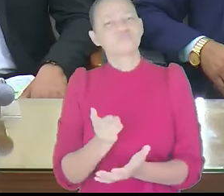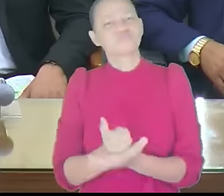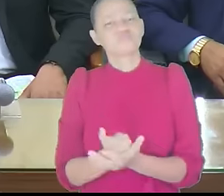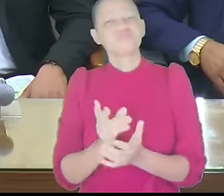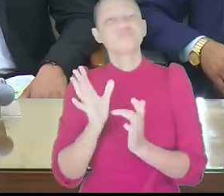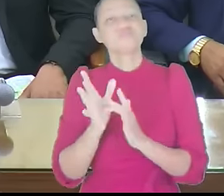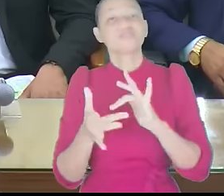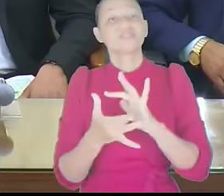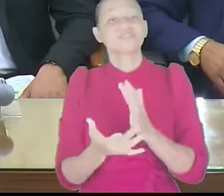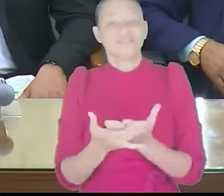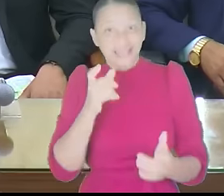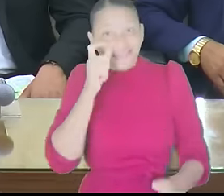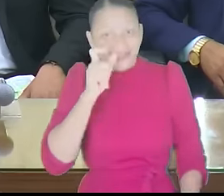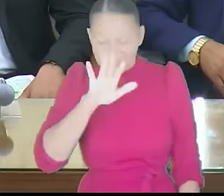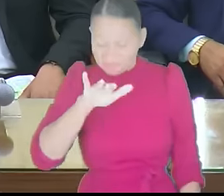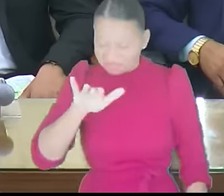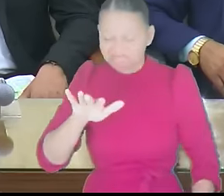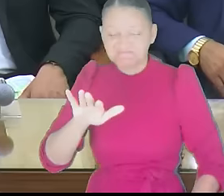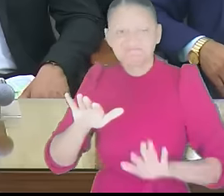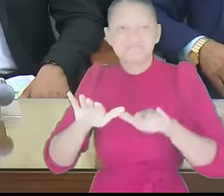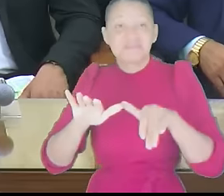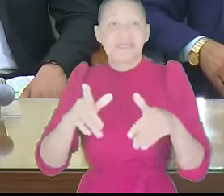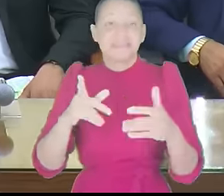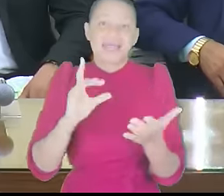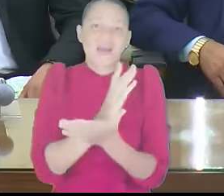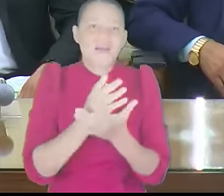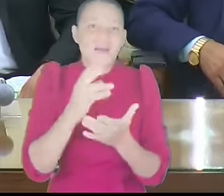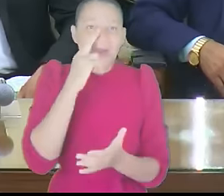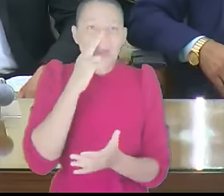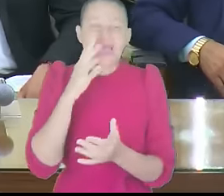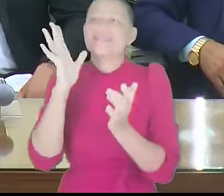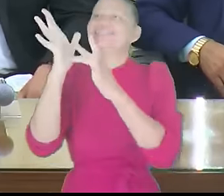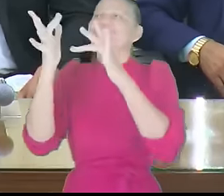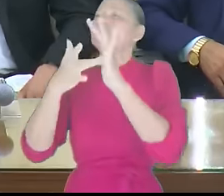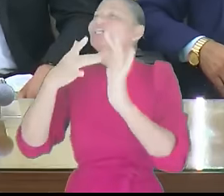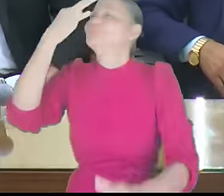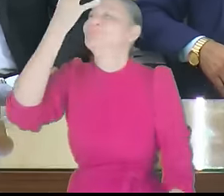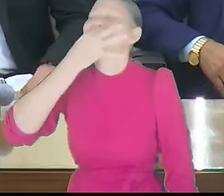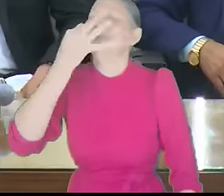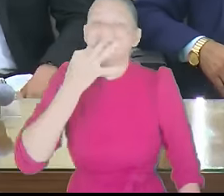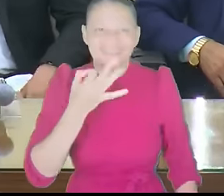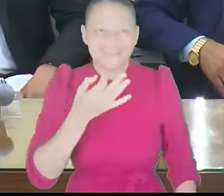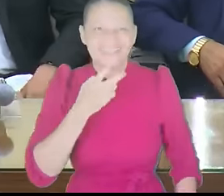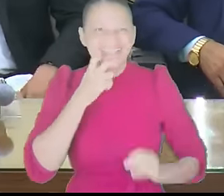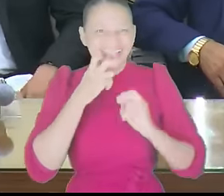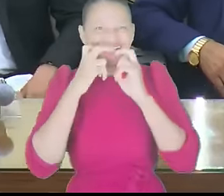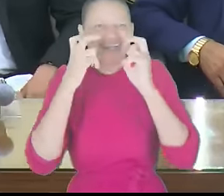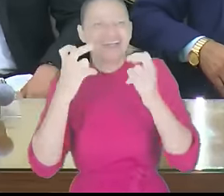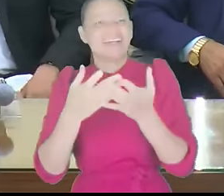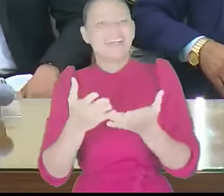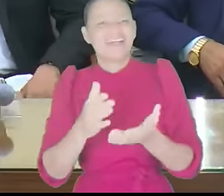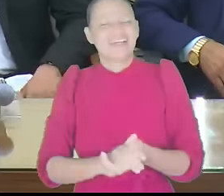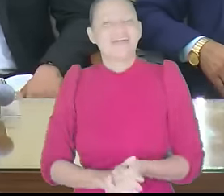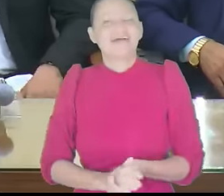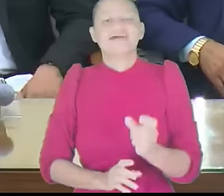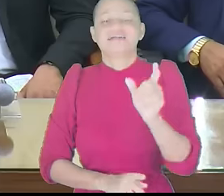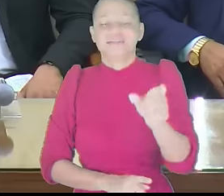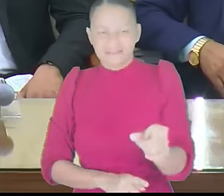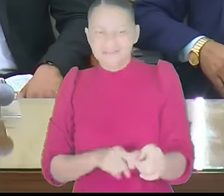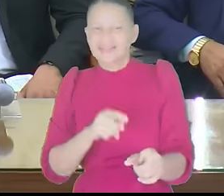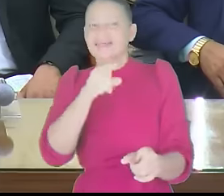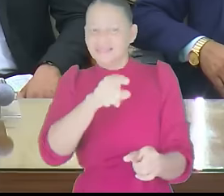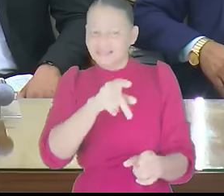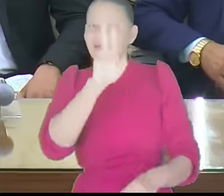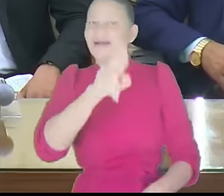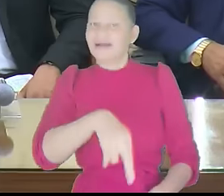Jesus disse, eu acho interessante. Irmão, tem crente que grita, Jesus é lindo. Não tem crente assim? Mas não é que esses crentes alvoroçados do juiz. Tem